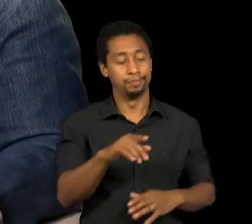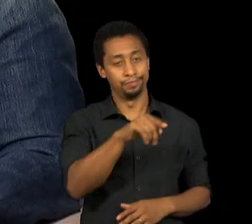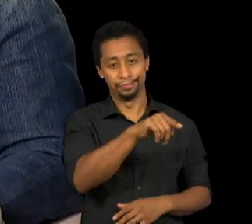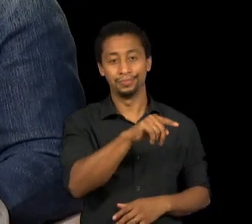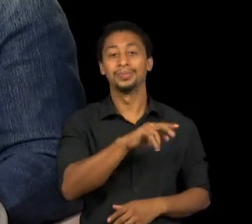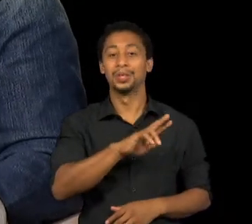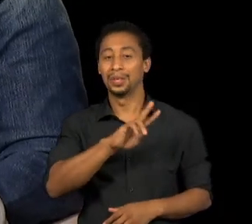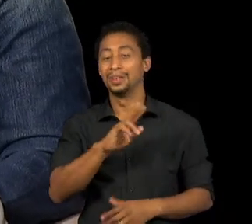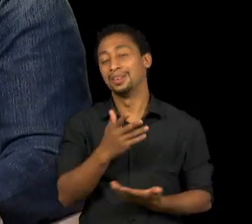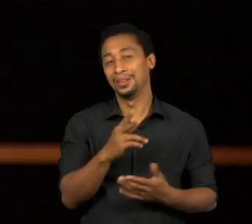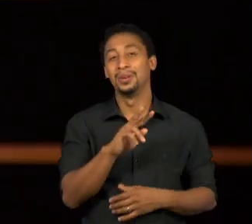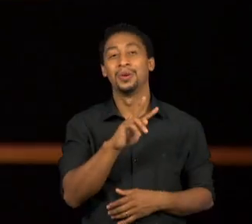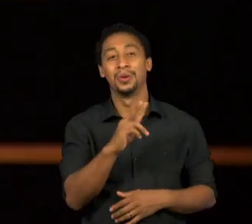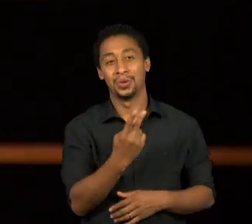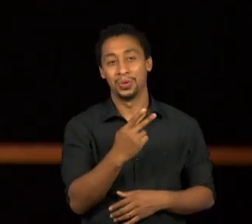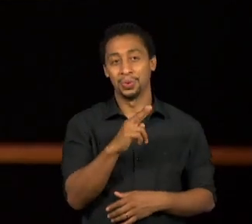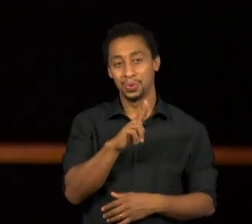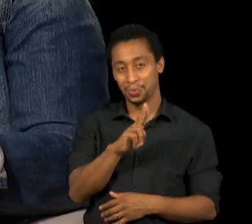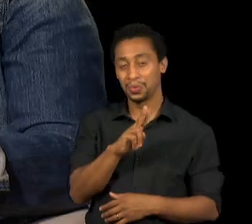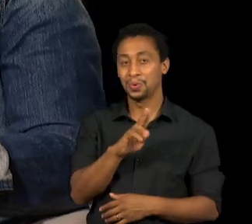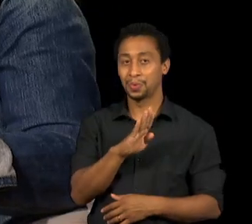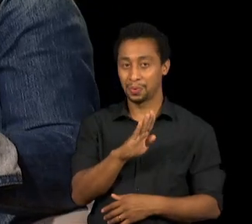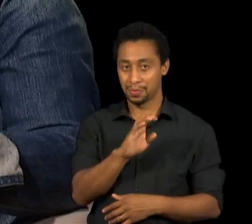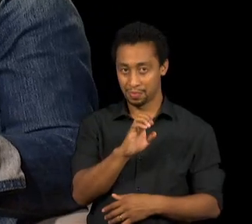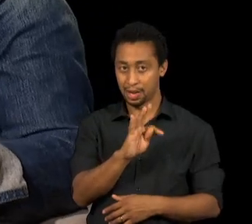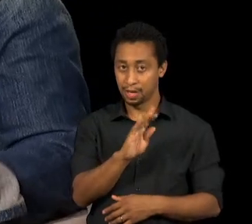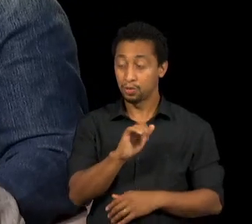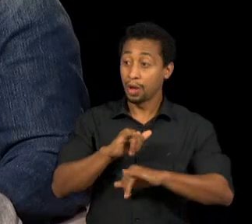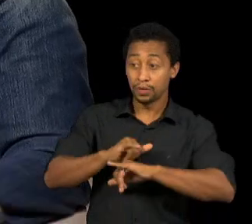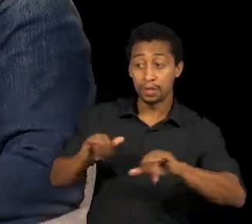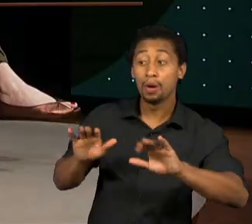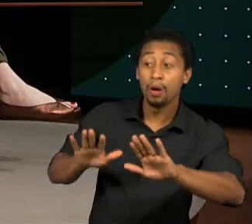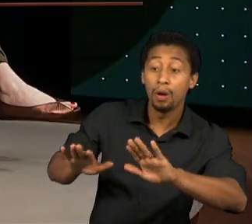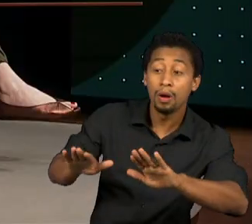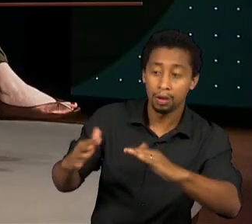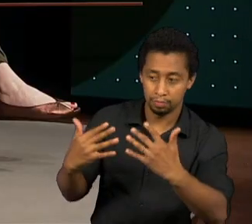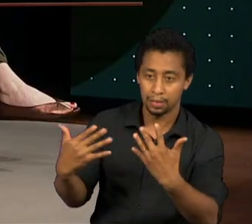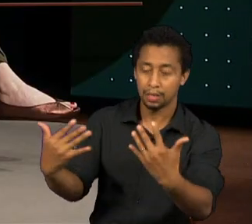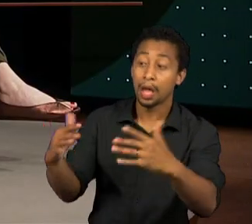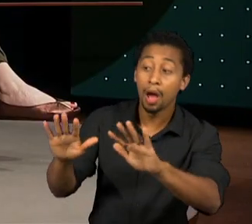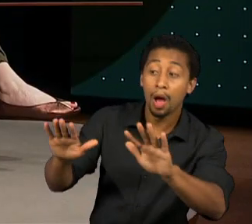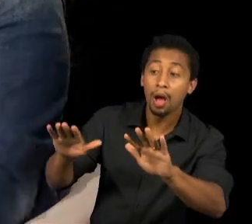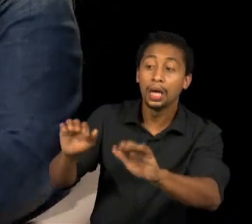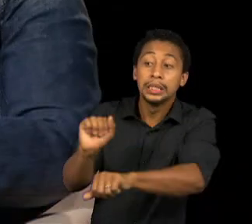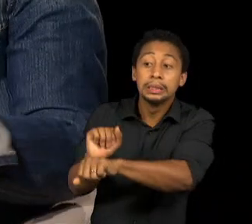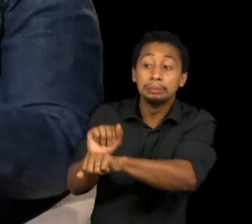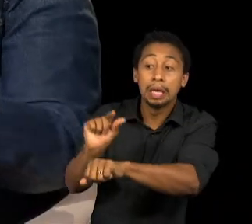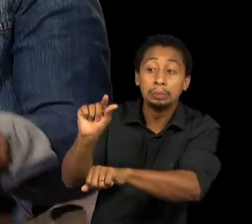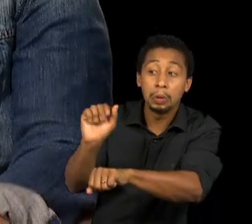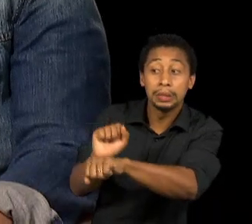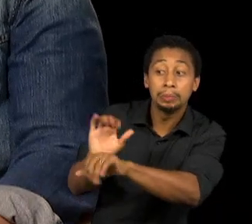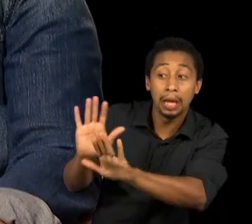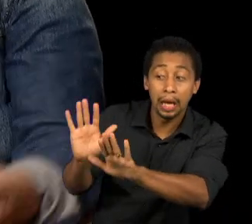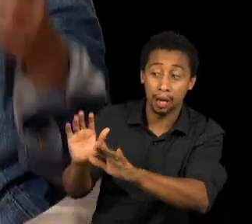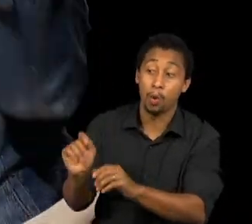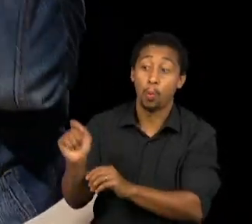está chegando, vamos esperar mais um pouquinho que ela está chegando. Eu cheguei tipo